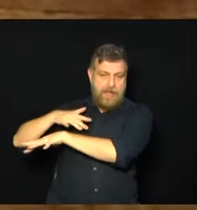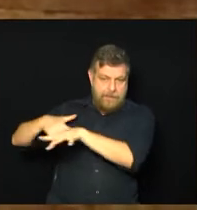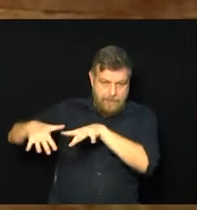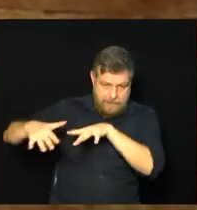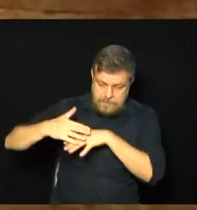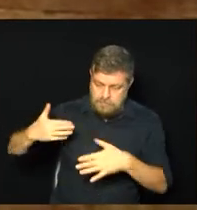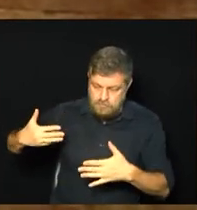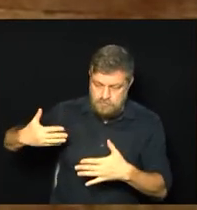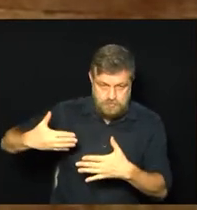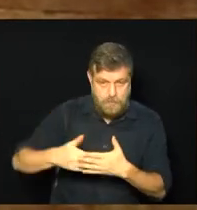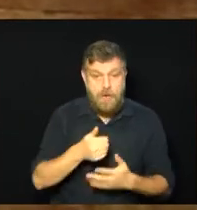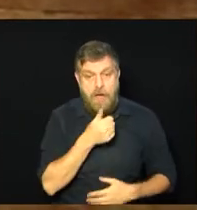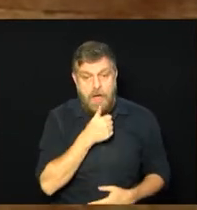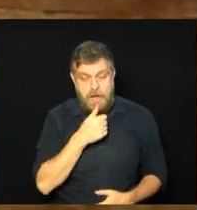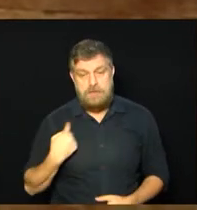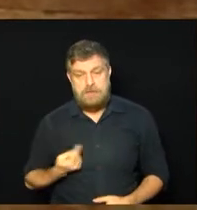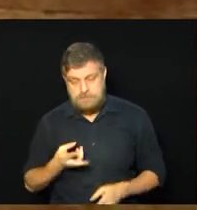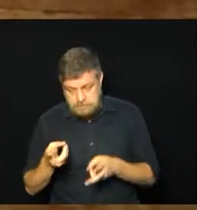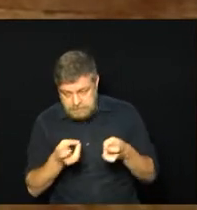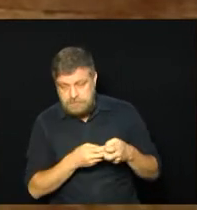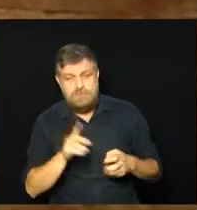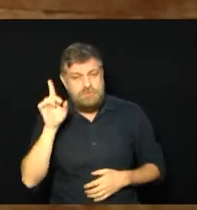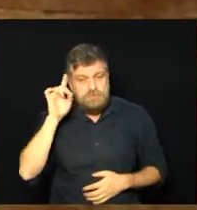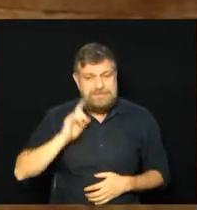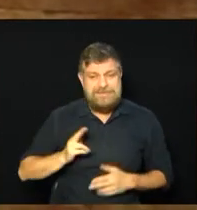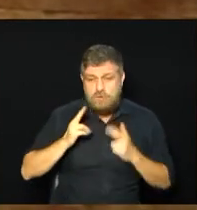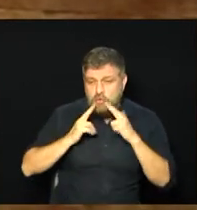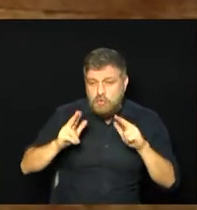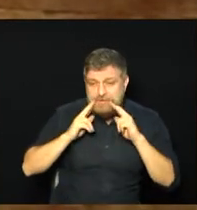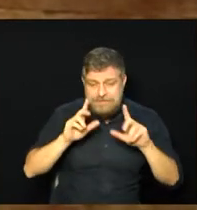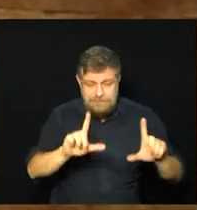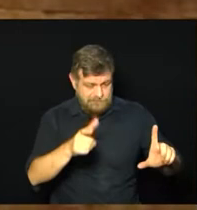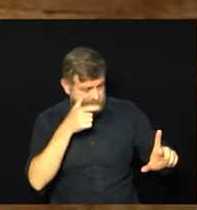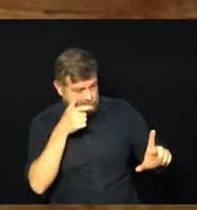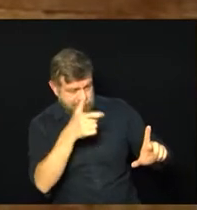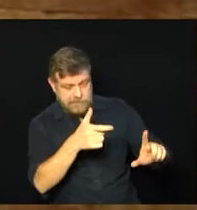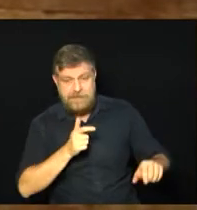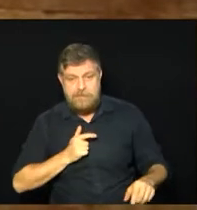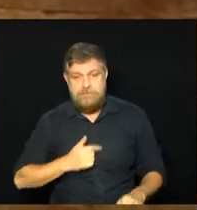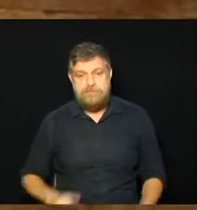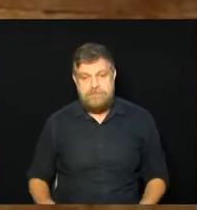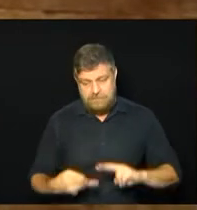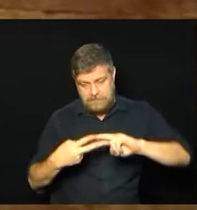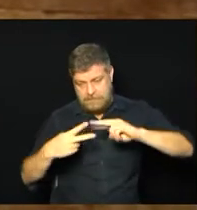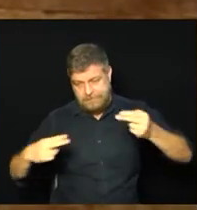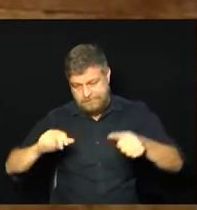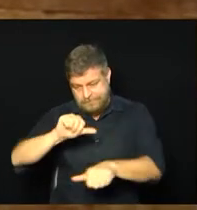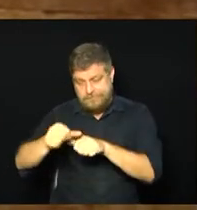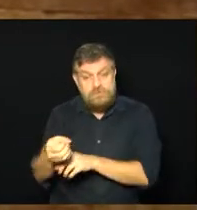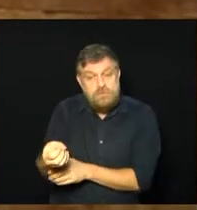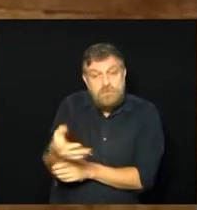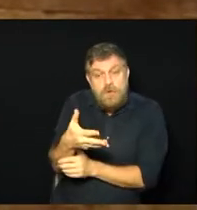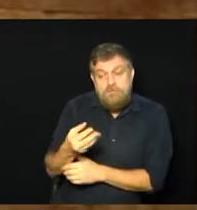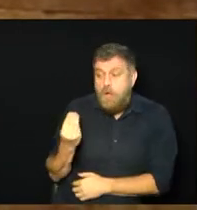não acabou, a gente vê aí todos os dias notícias e a respeito de surgimento de novas variantes, como é que